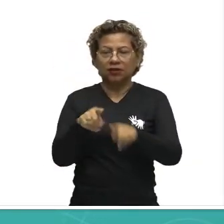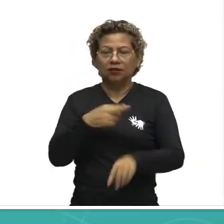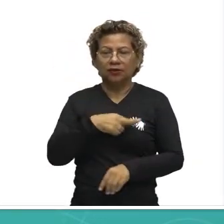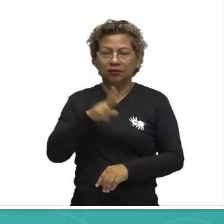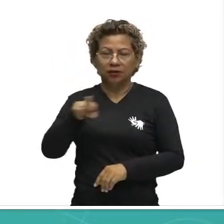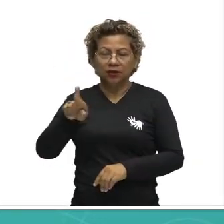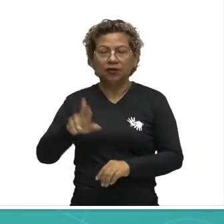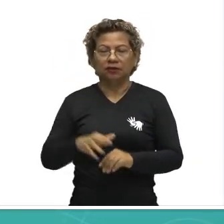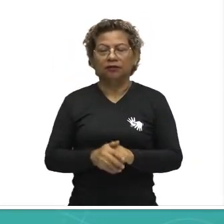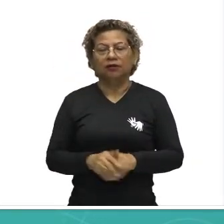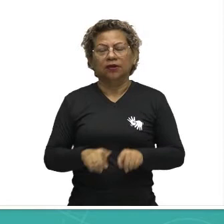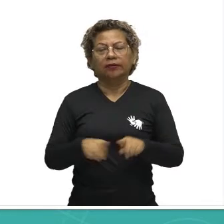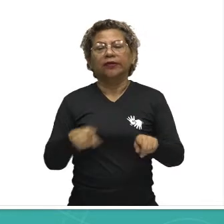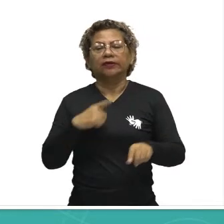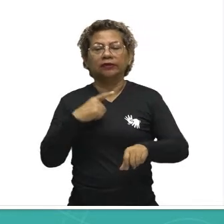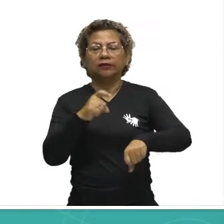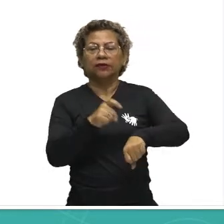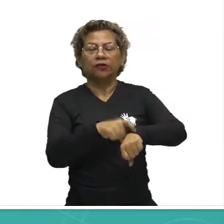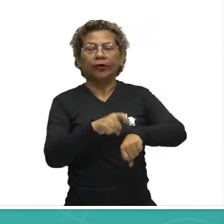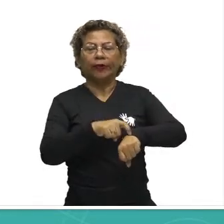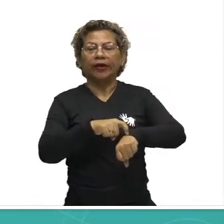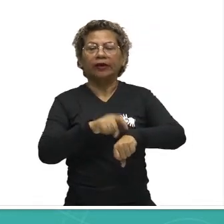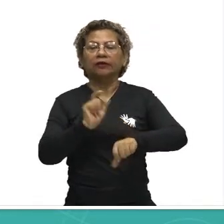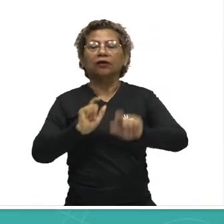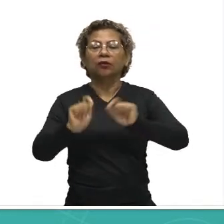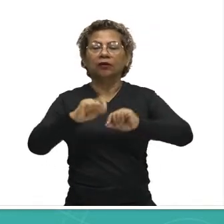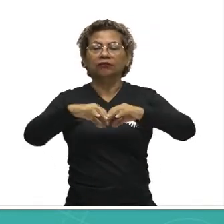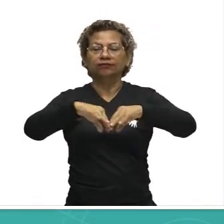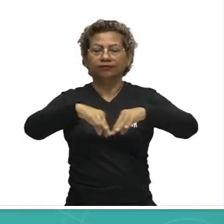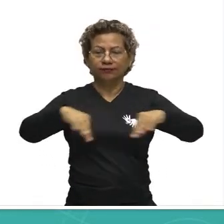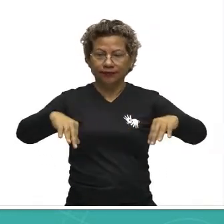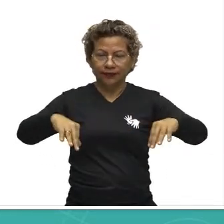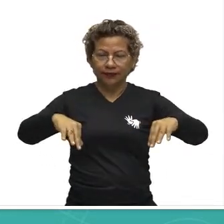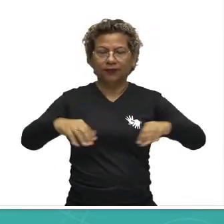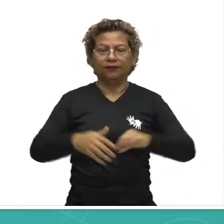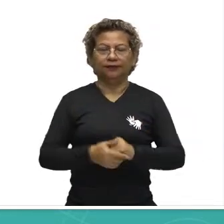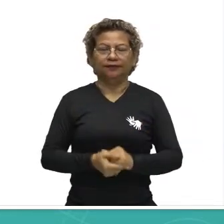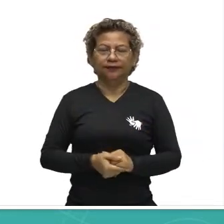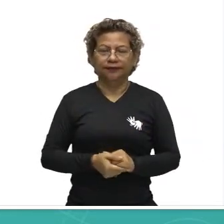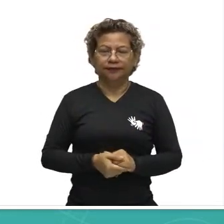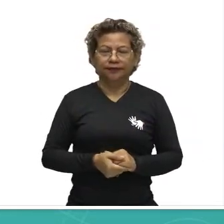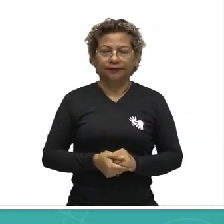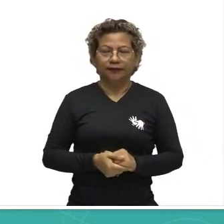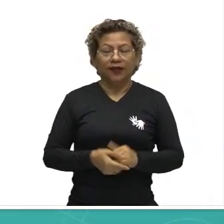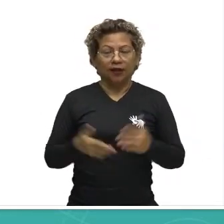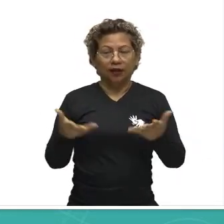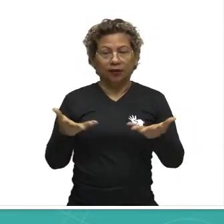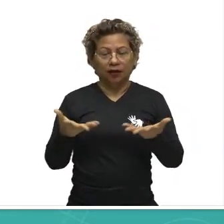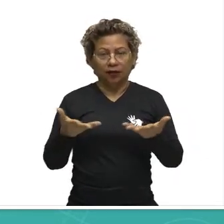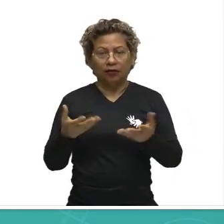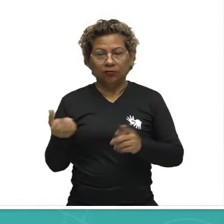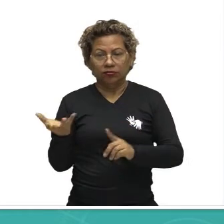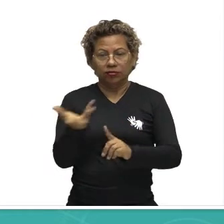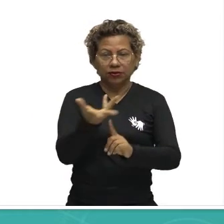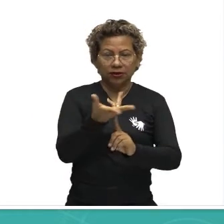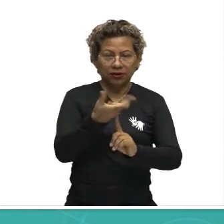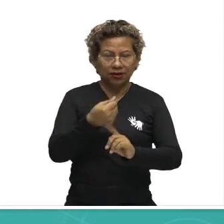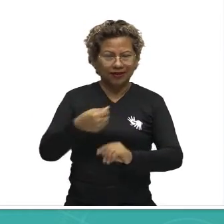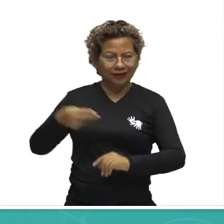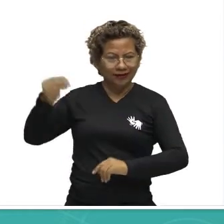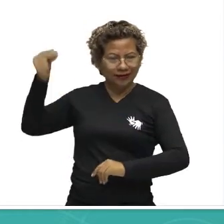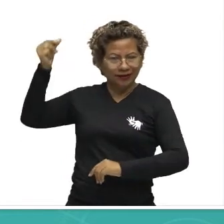religiosa. Mas houve um momento que aconteceu o quê? Separou. Então, pegando a arte primitiva,